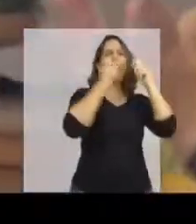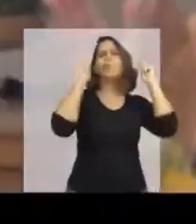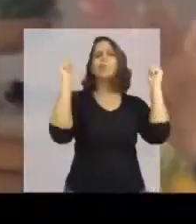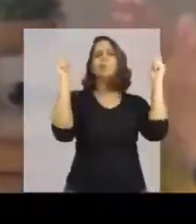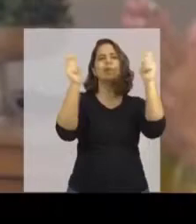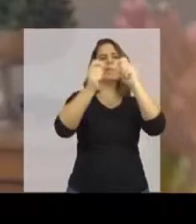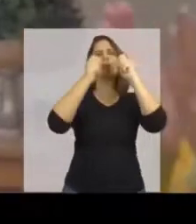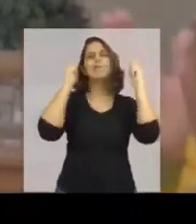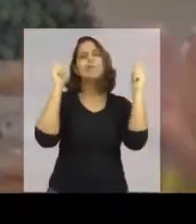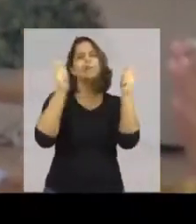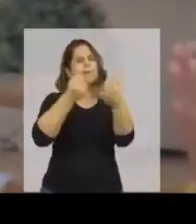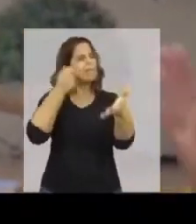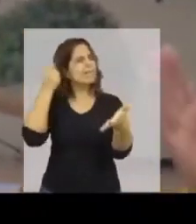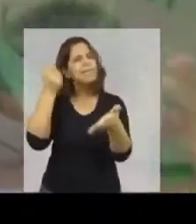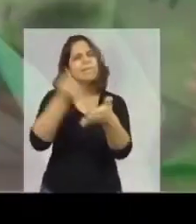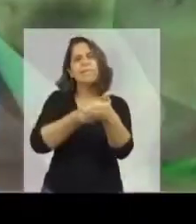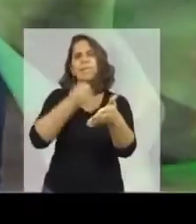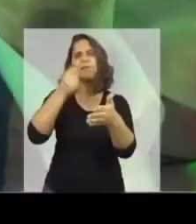continua.